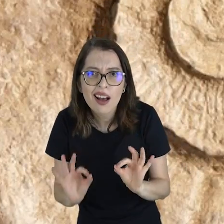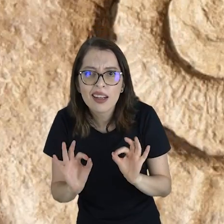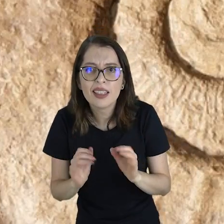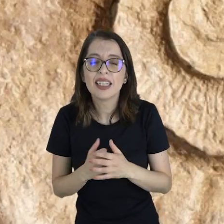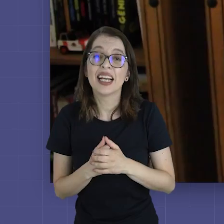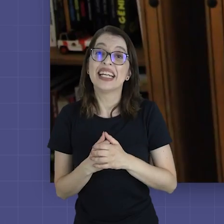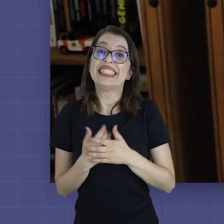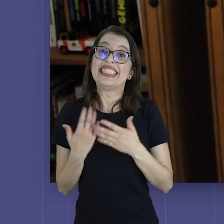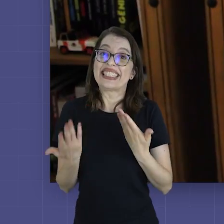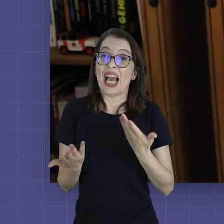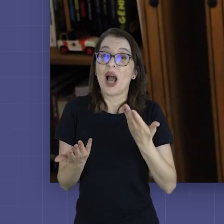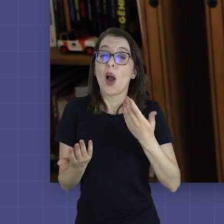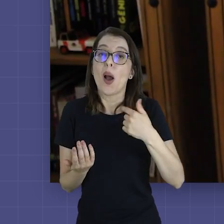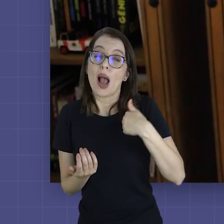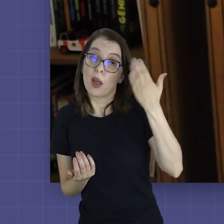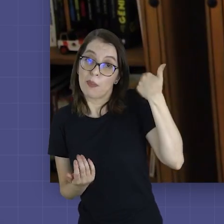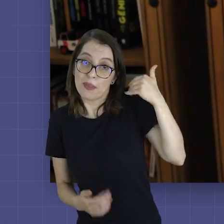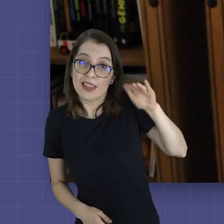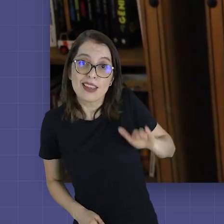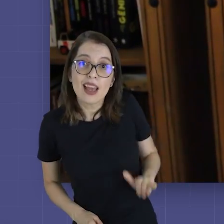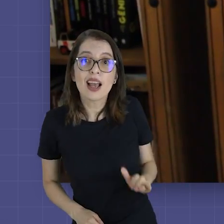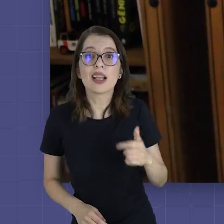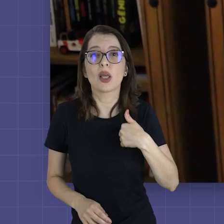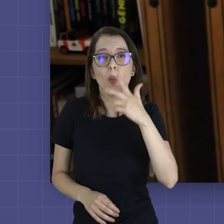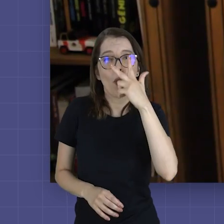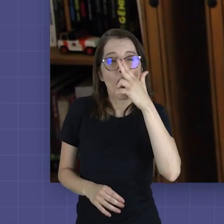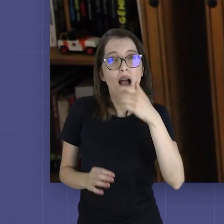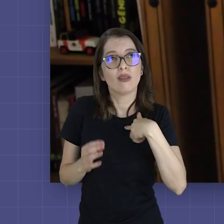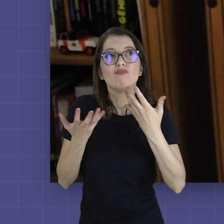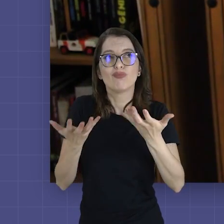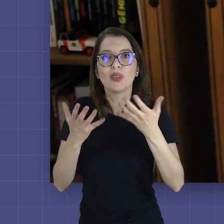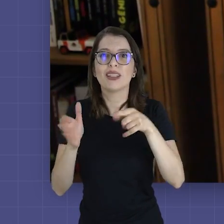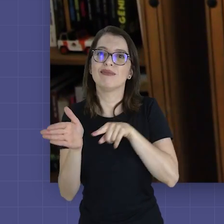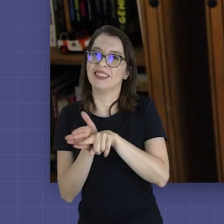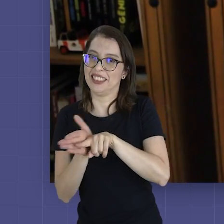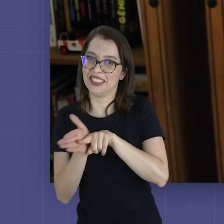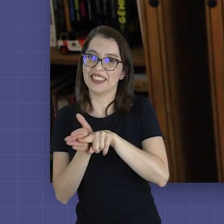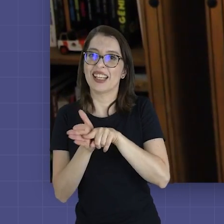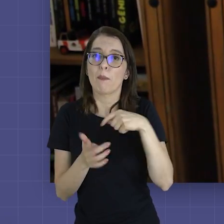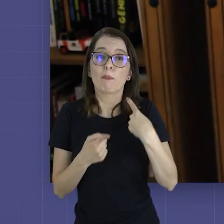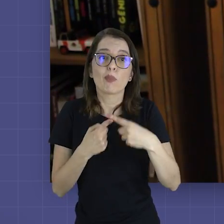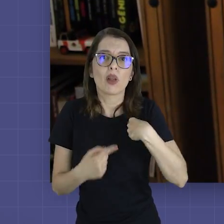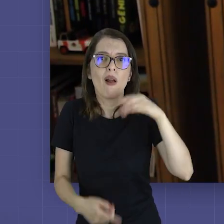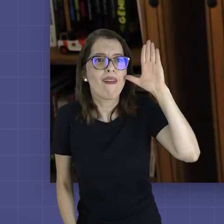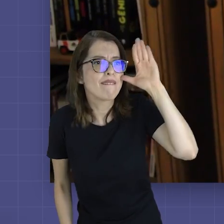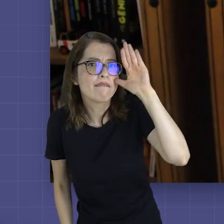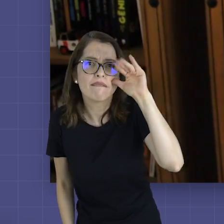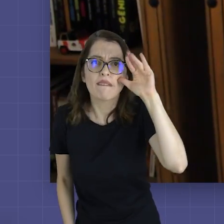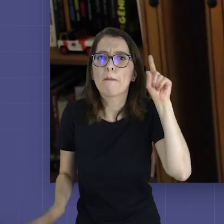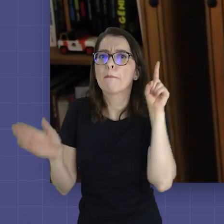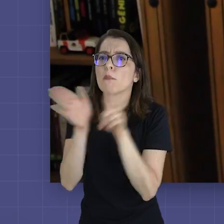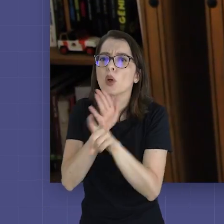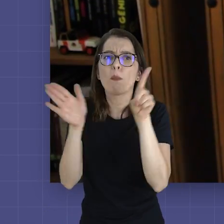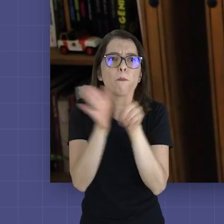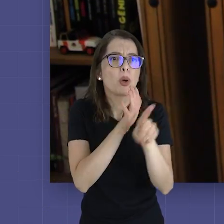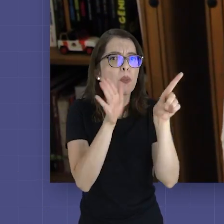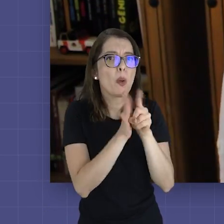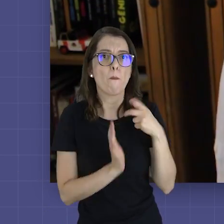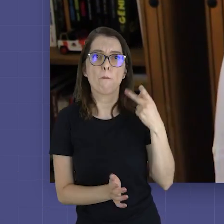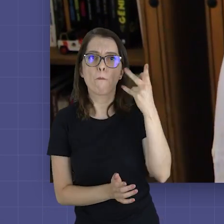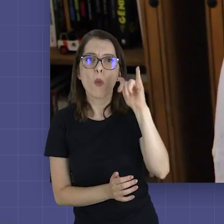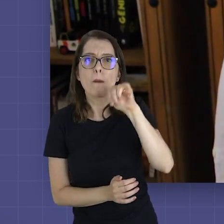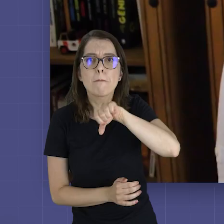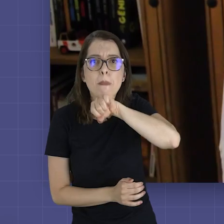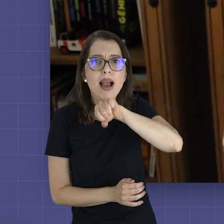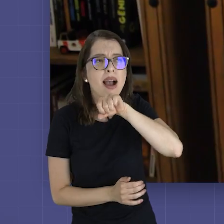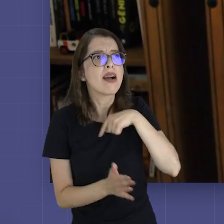brincadeira preferida? Quando eu era pequena, eu acho que eu já demonstrava alguma aspiração por ser cientista. Eu era muito curiosa, perguntava de